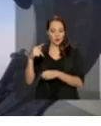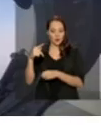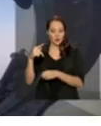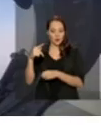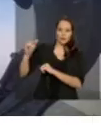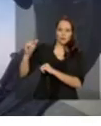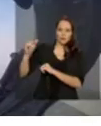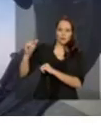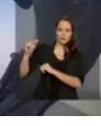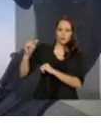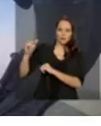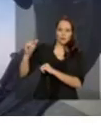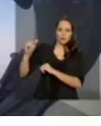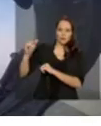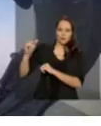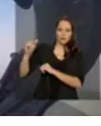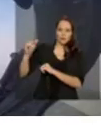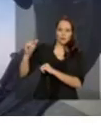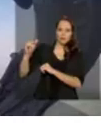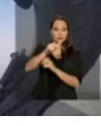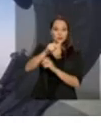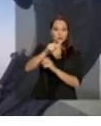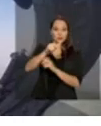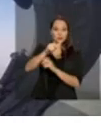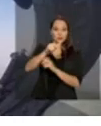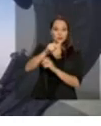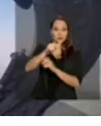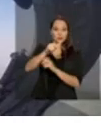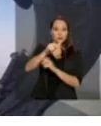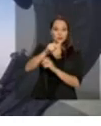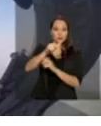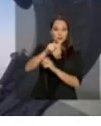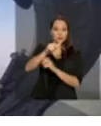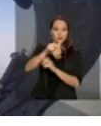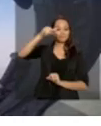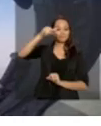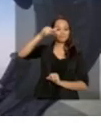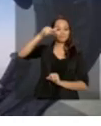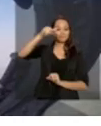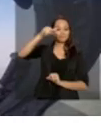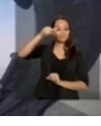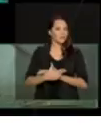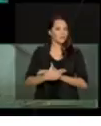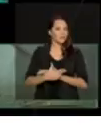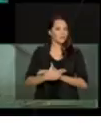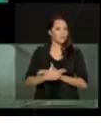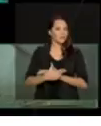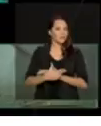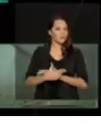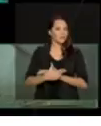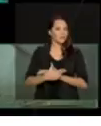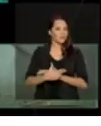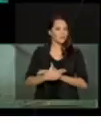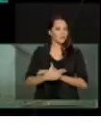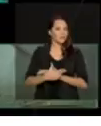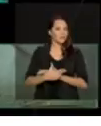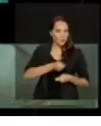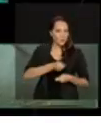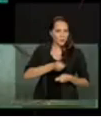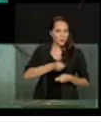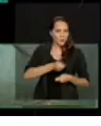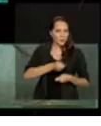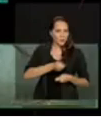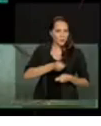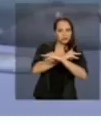voando a 18 mil pés, que ele tem essa detecção, porque a Força Aérea tem a capacidade de controlar tráfegos aéreos